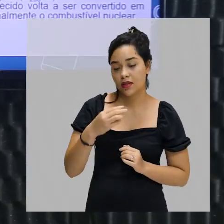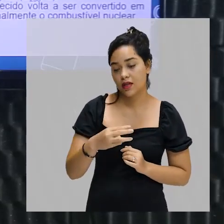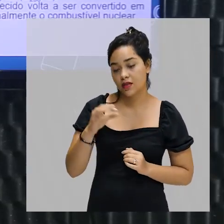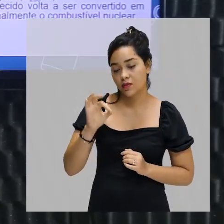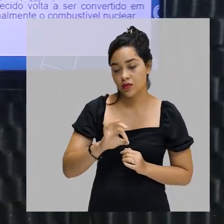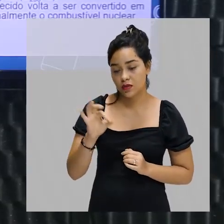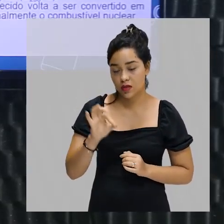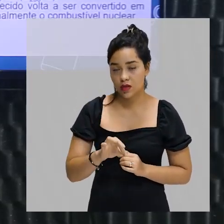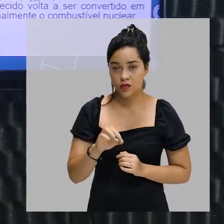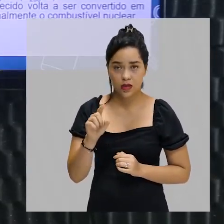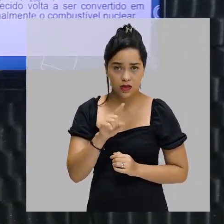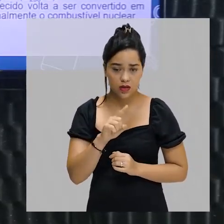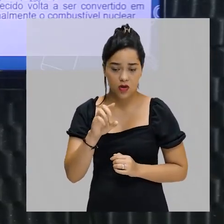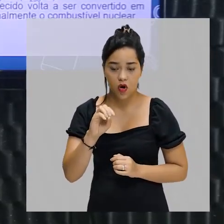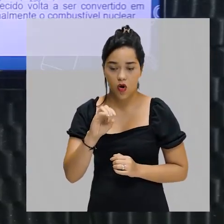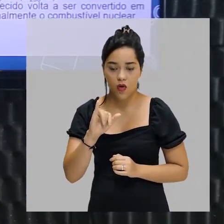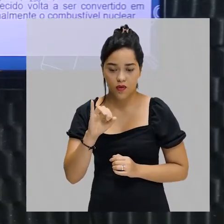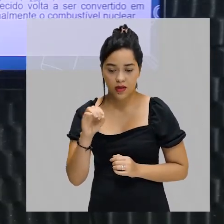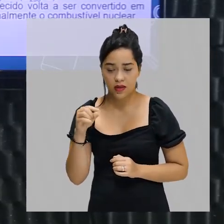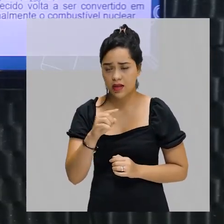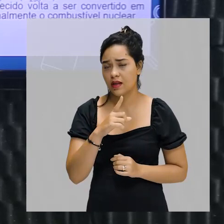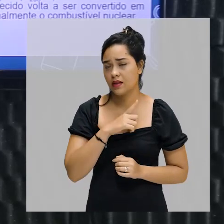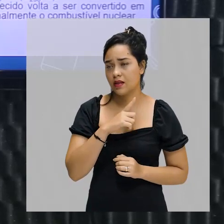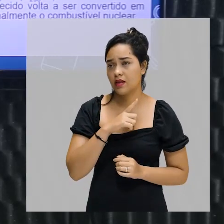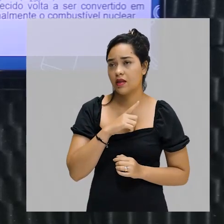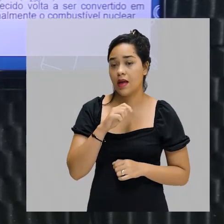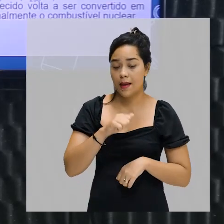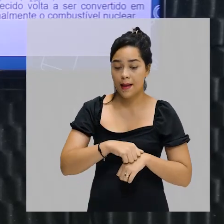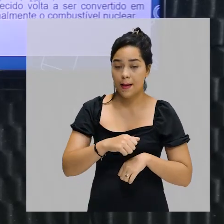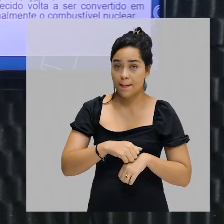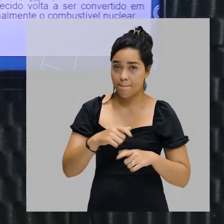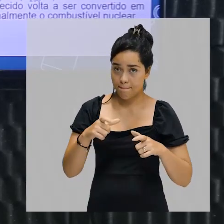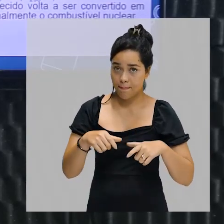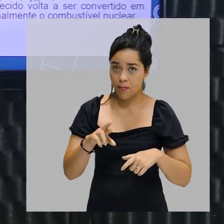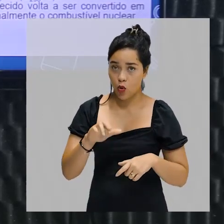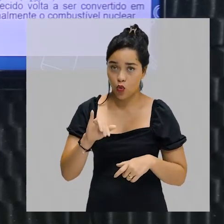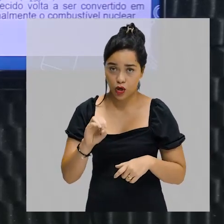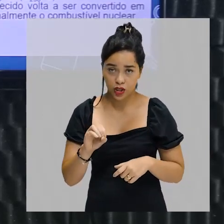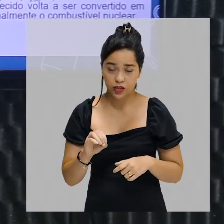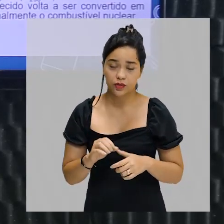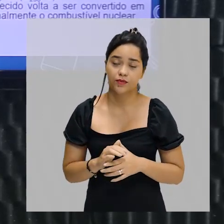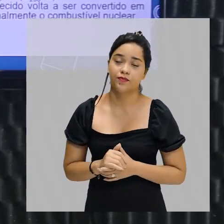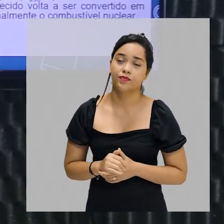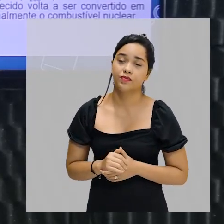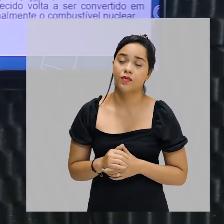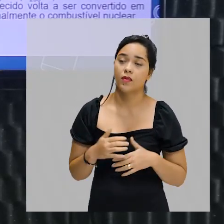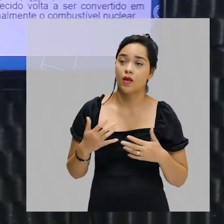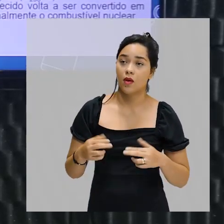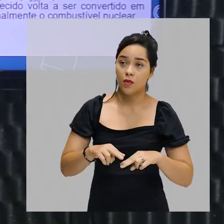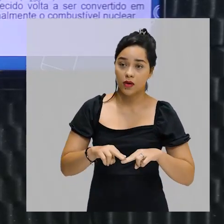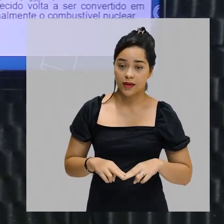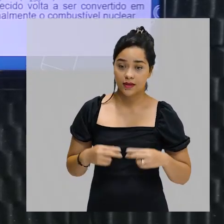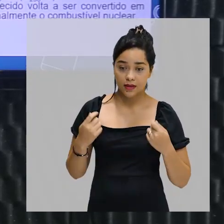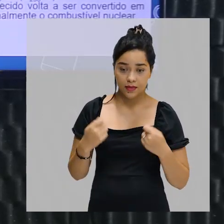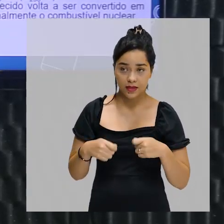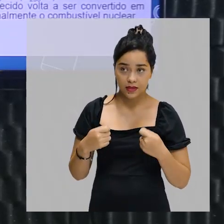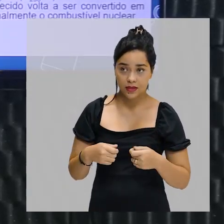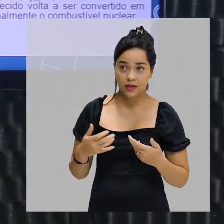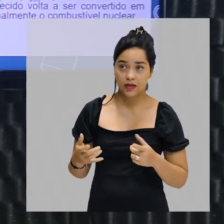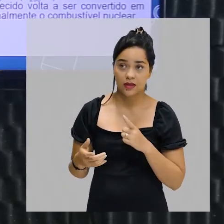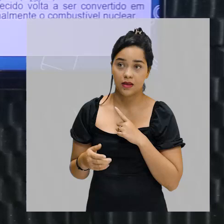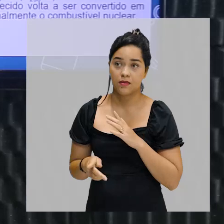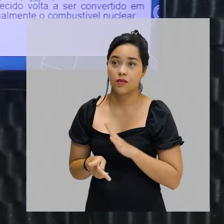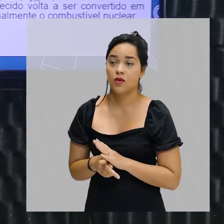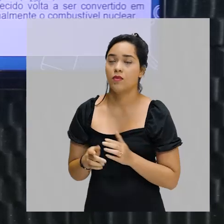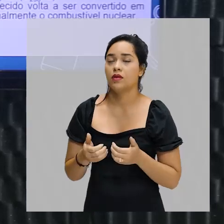93% é aquele não físsil, é aquele urânio pobre, tá certo? Assim, é necessário um tratamento